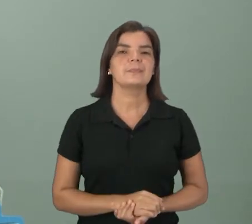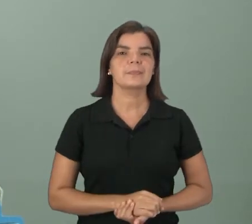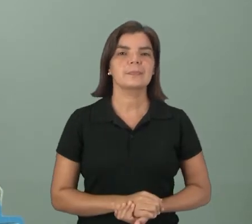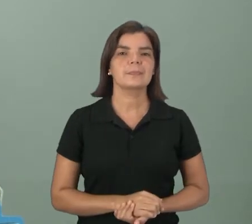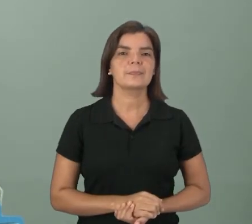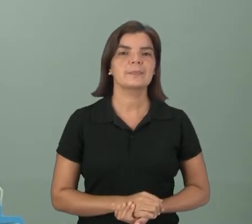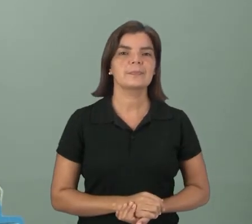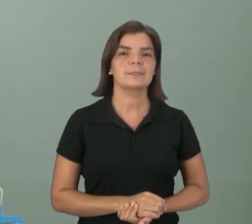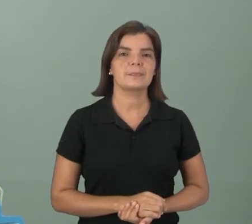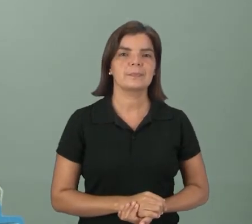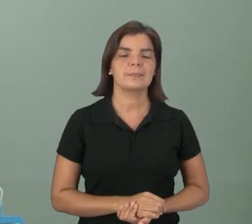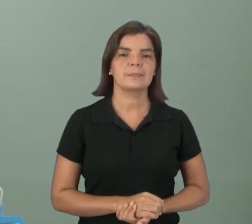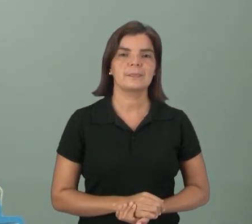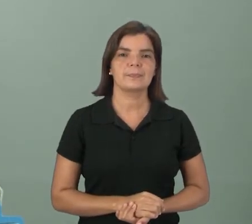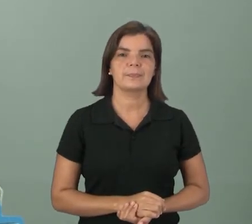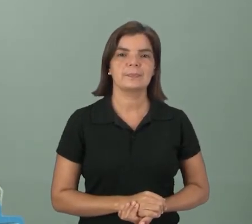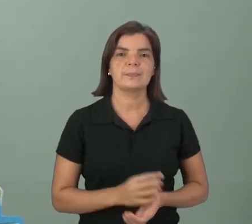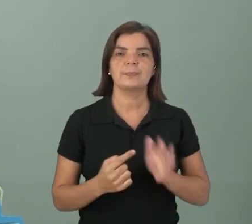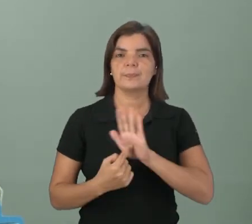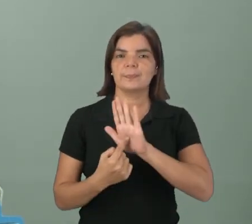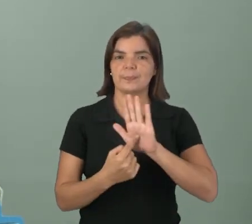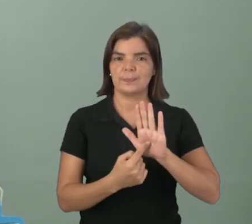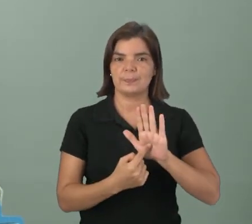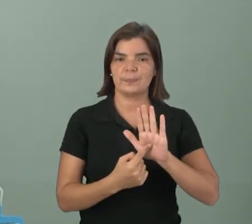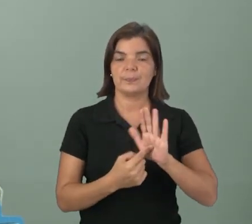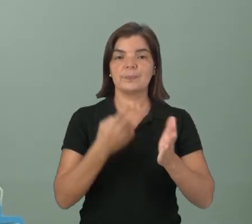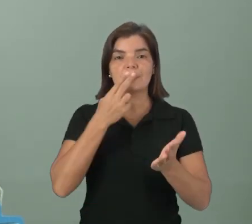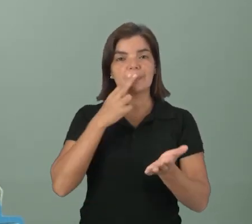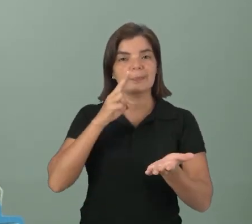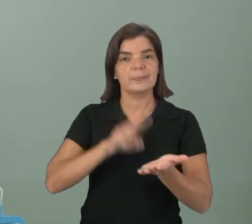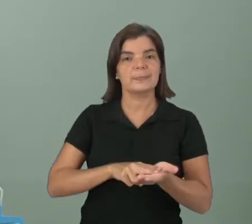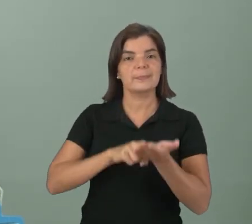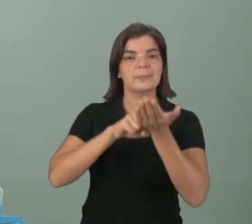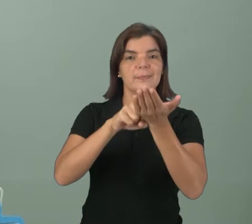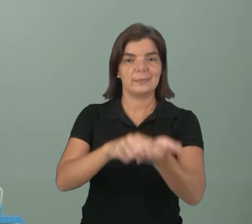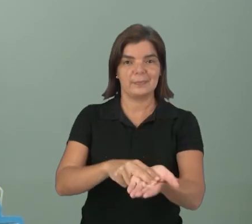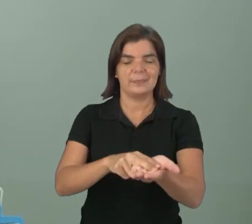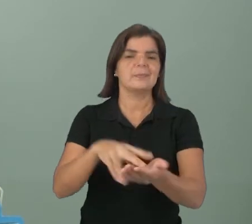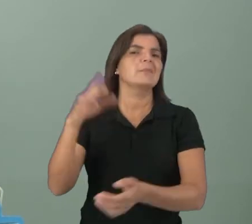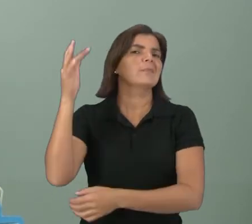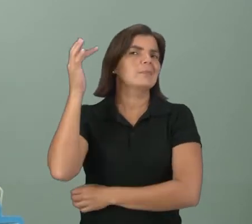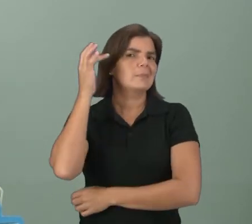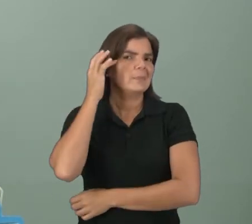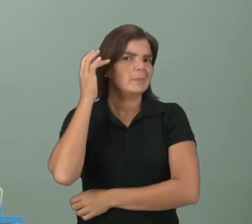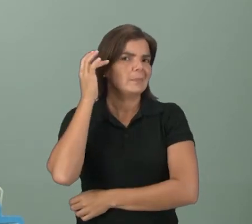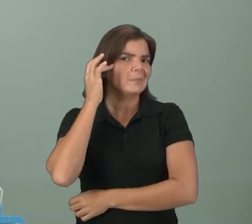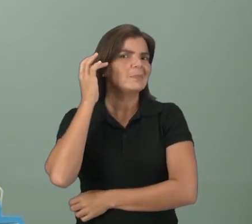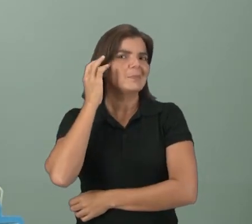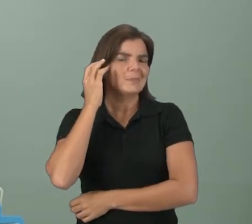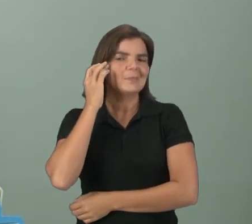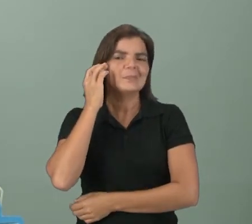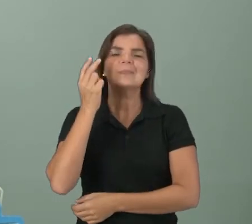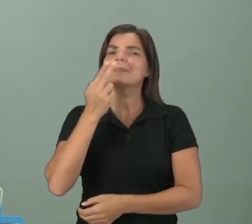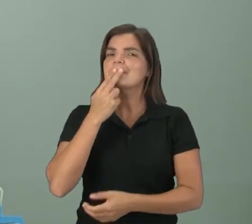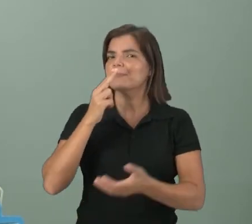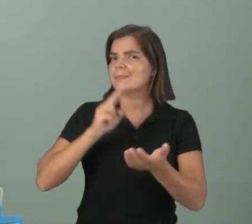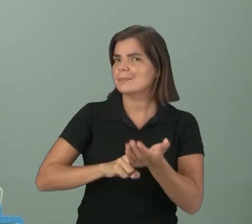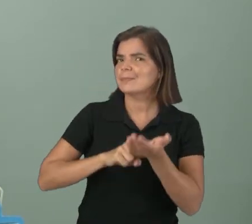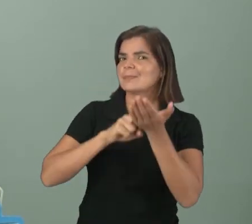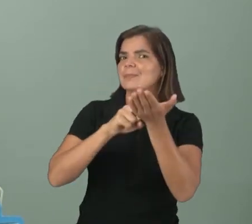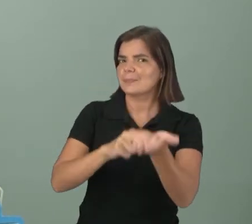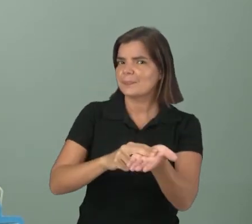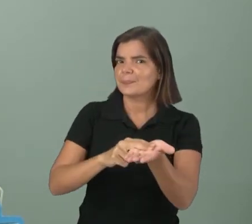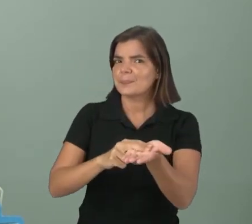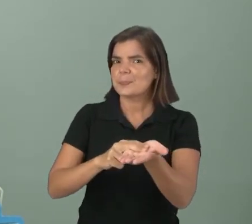foi esse aqui Este é o carteiro Será que o carteiro entrega das correspondências